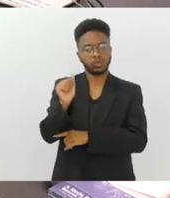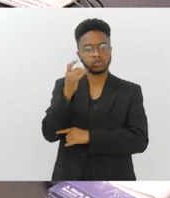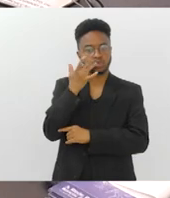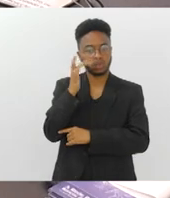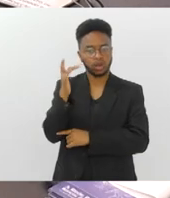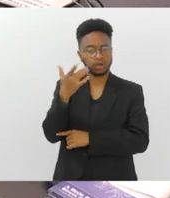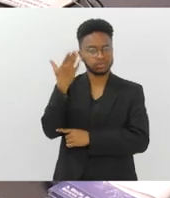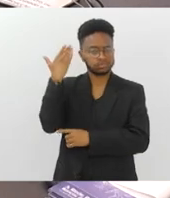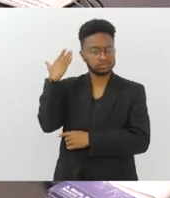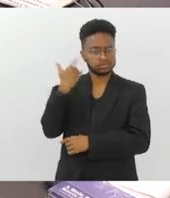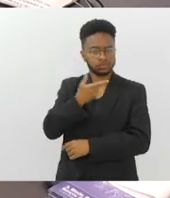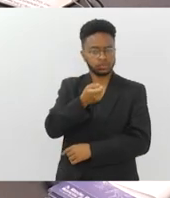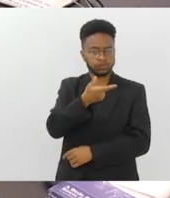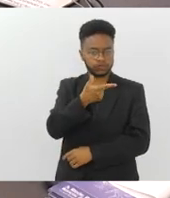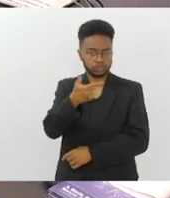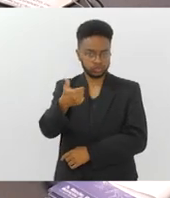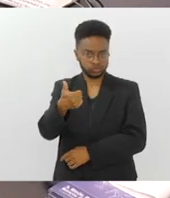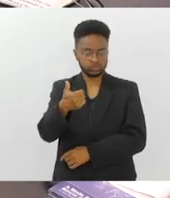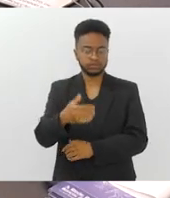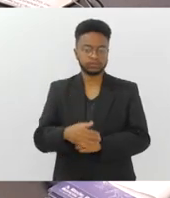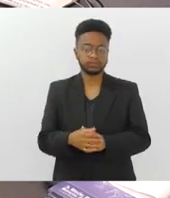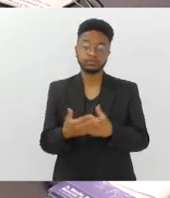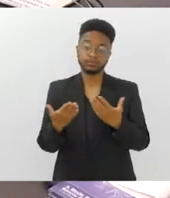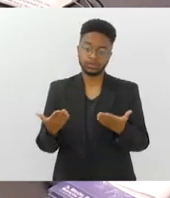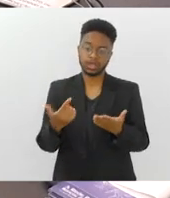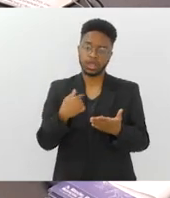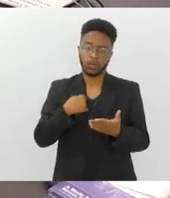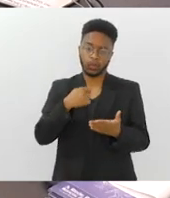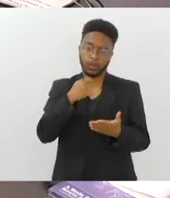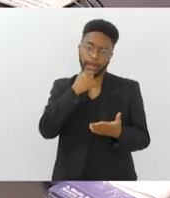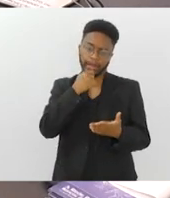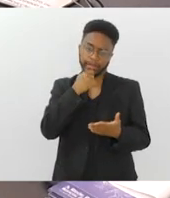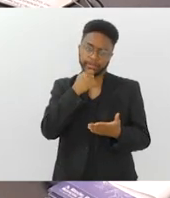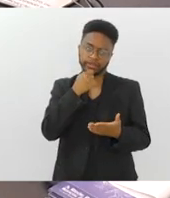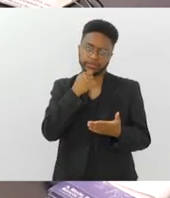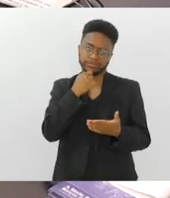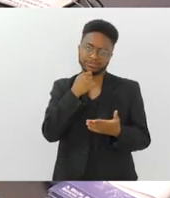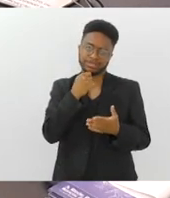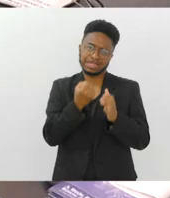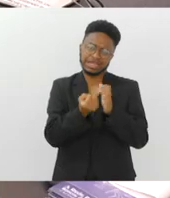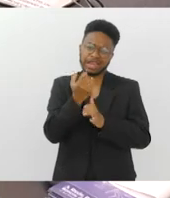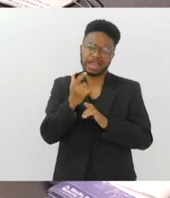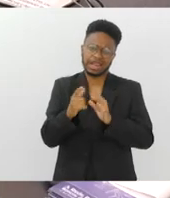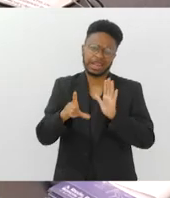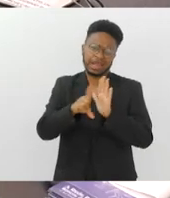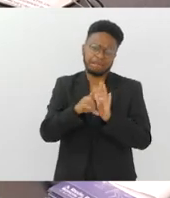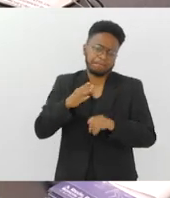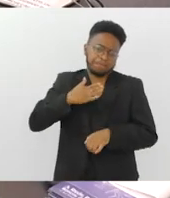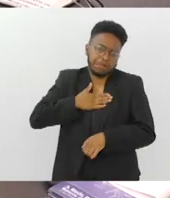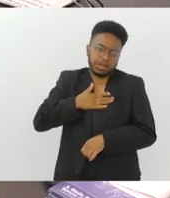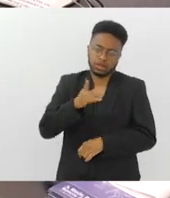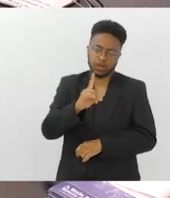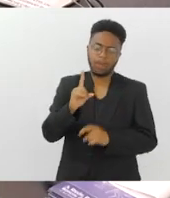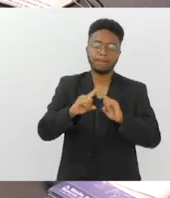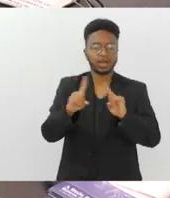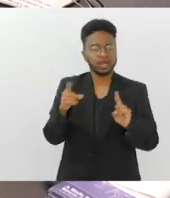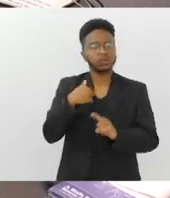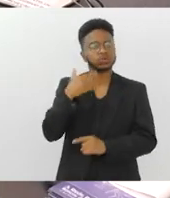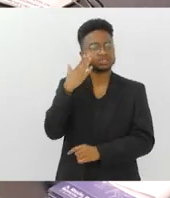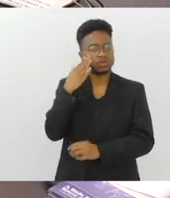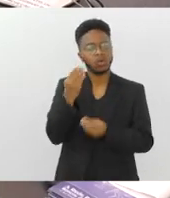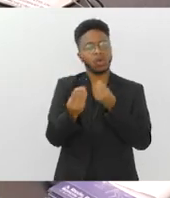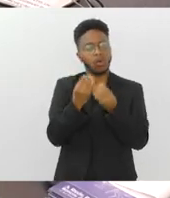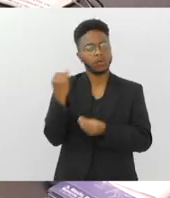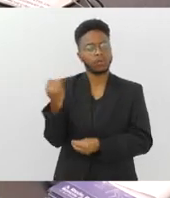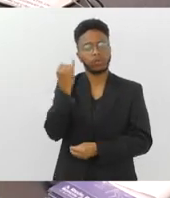em 2021, então não estava legislando em causa própria, já estava entendendo a importância do